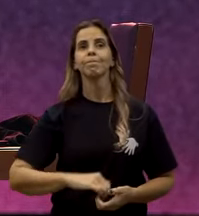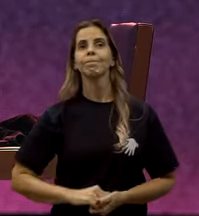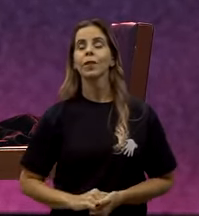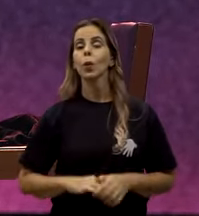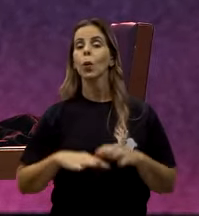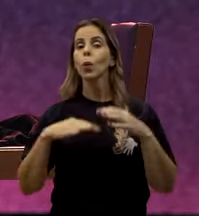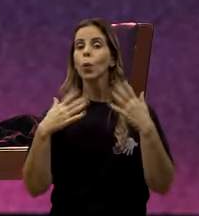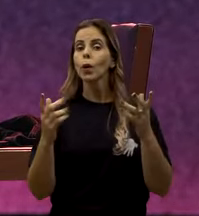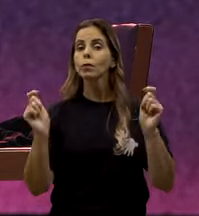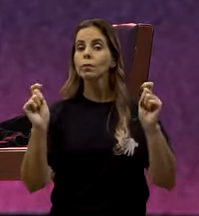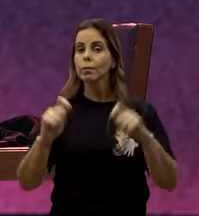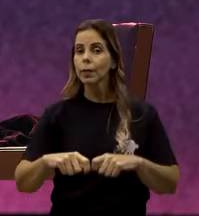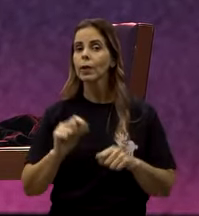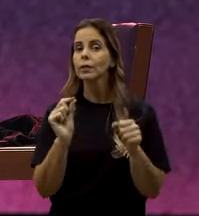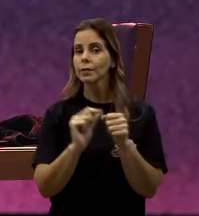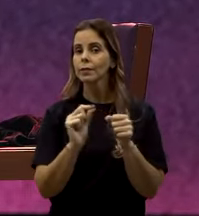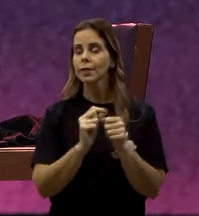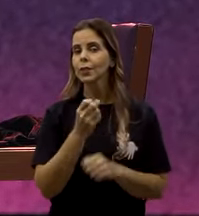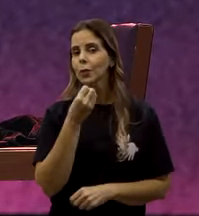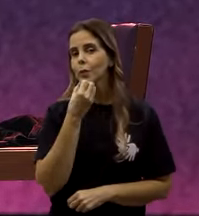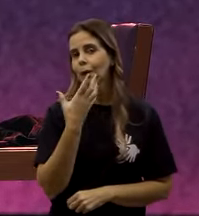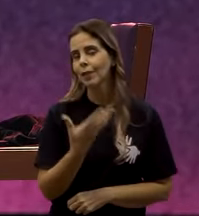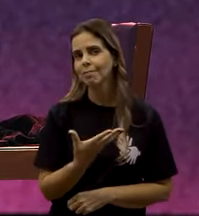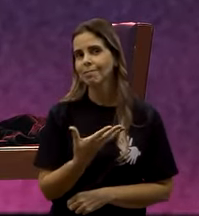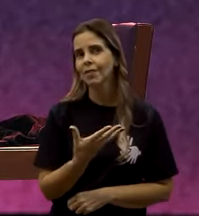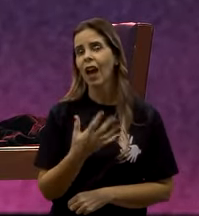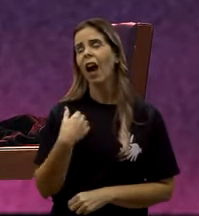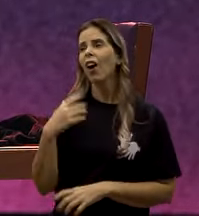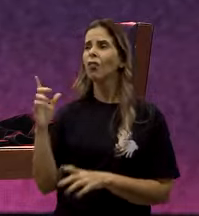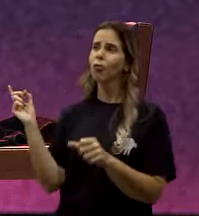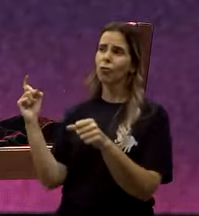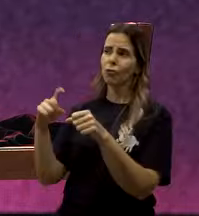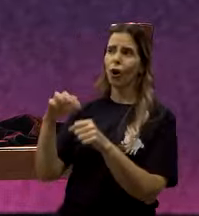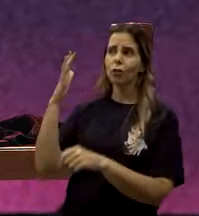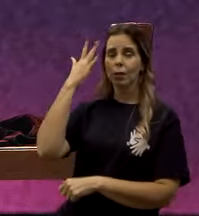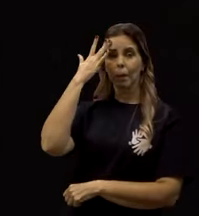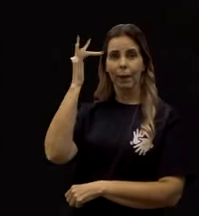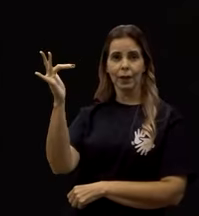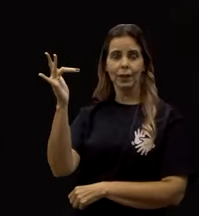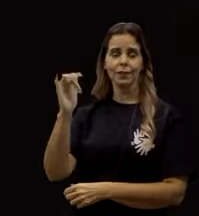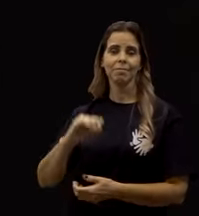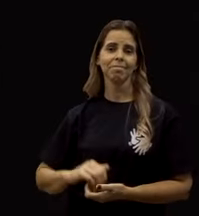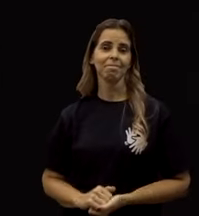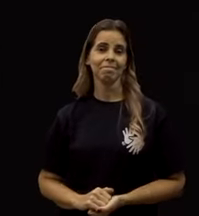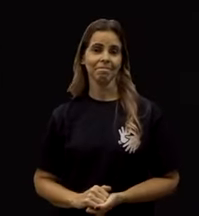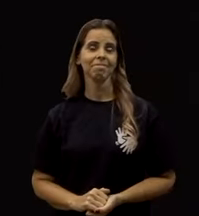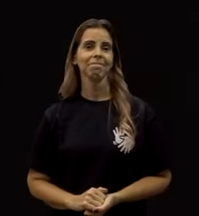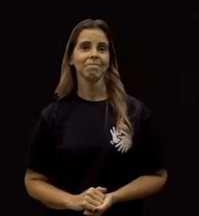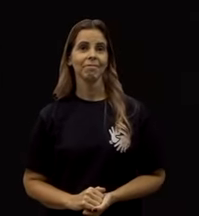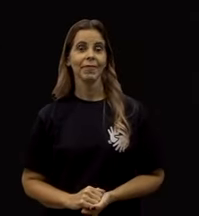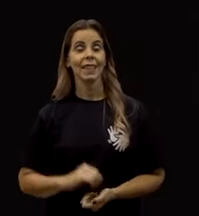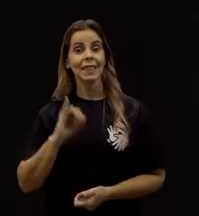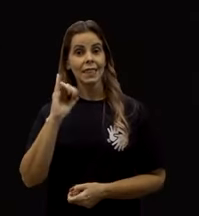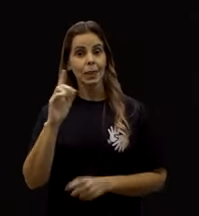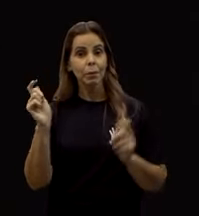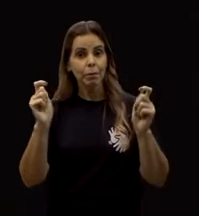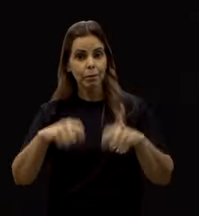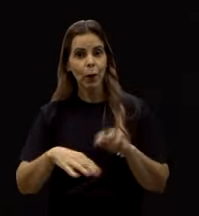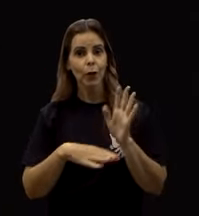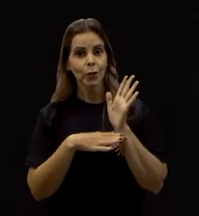Dele precisa não diga seu próximo volta amanhã que eu vou te dizer a se você pode ajudar